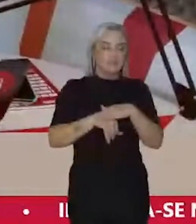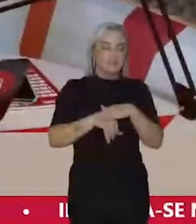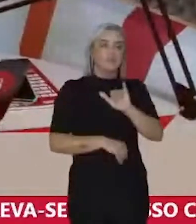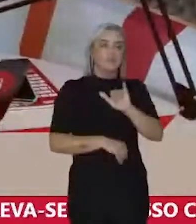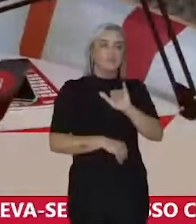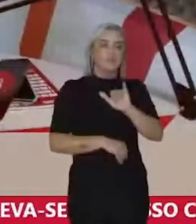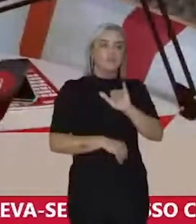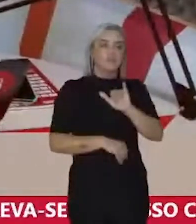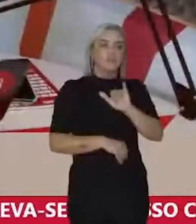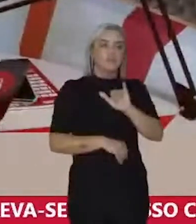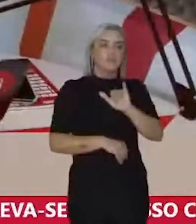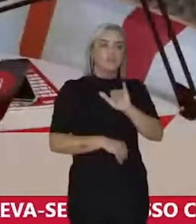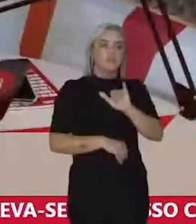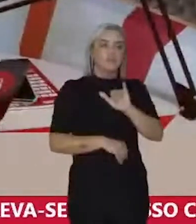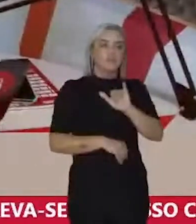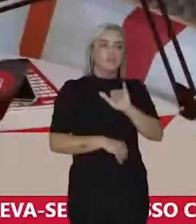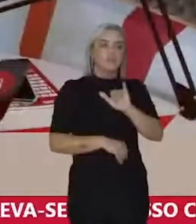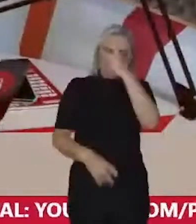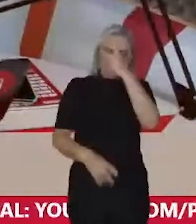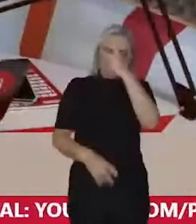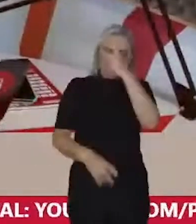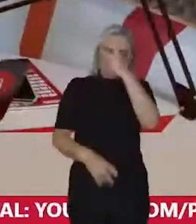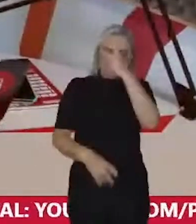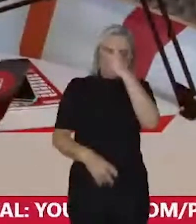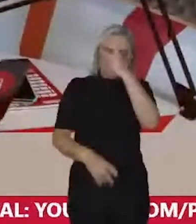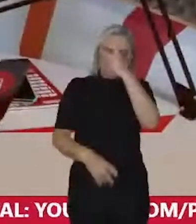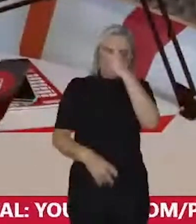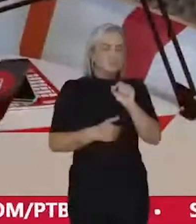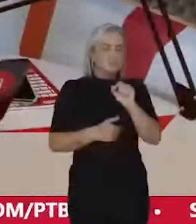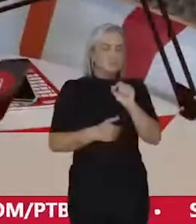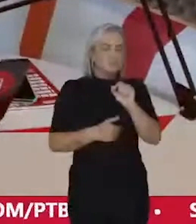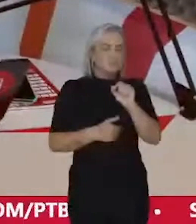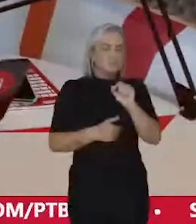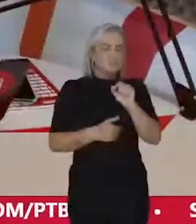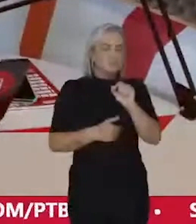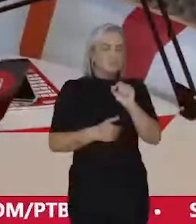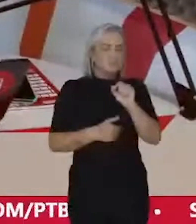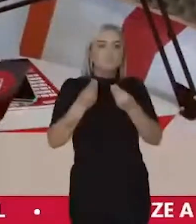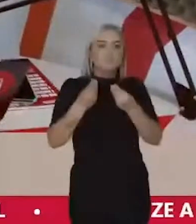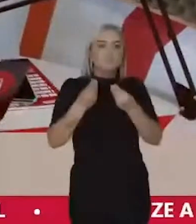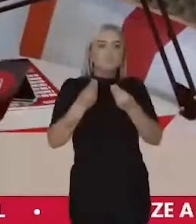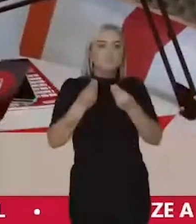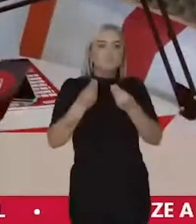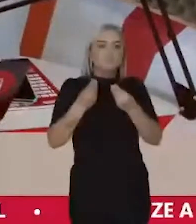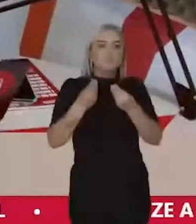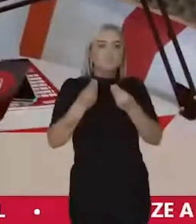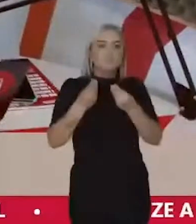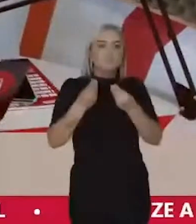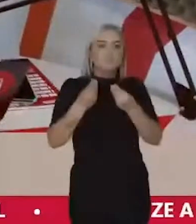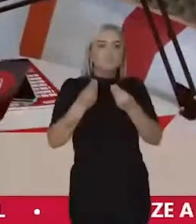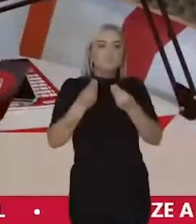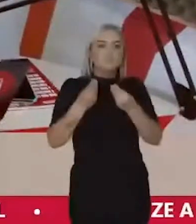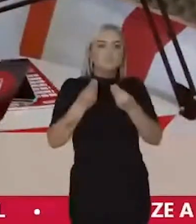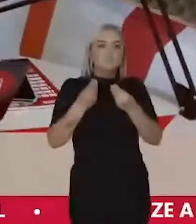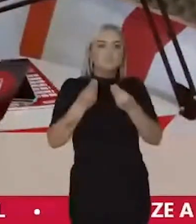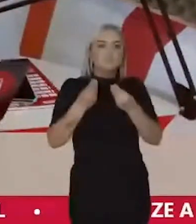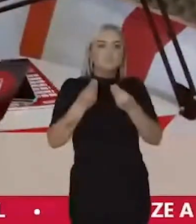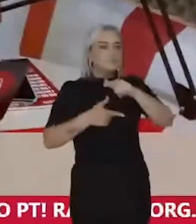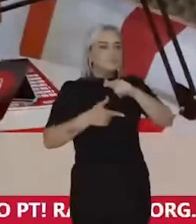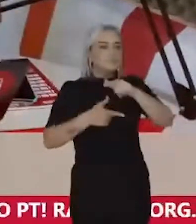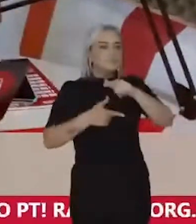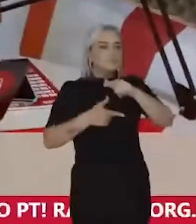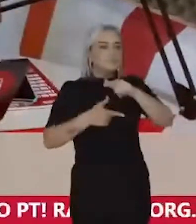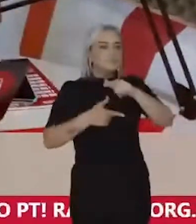Queria que a gente começasse essa conversa com você explicando o papel da secretaria no apoio, né, aos quadros do PT,